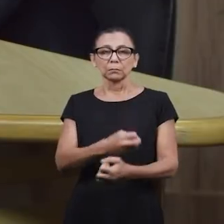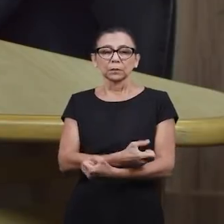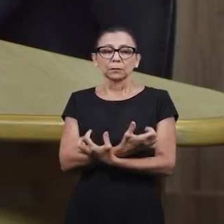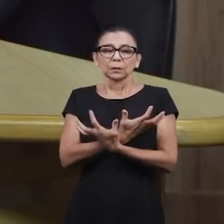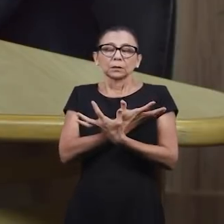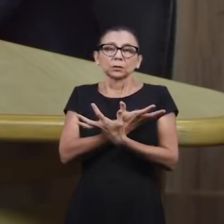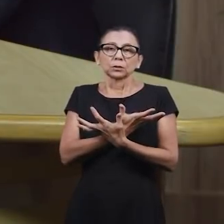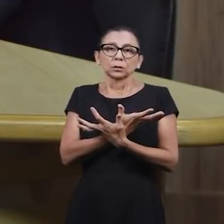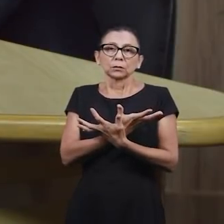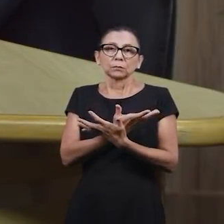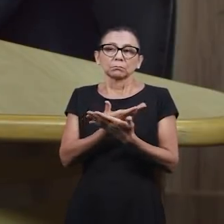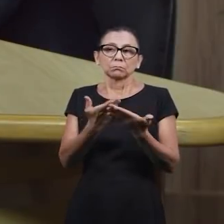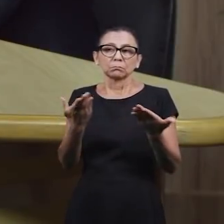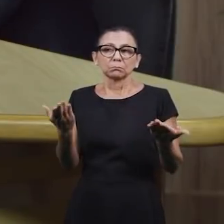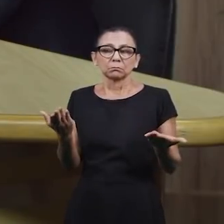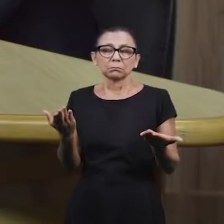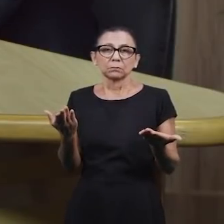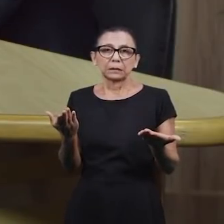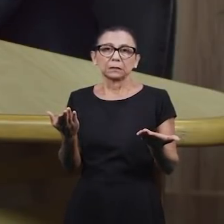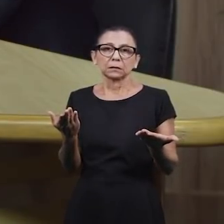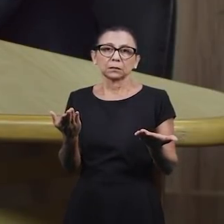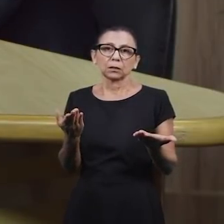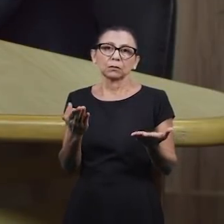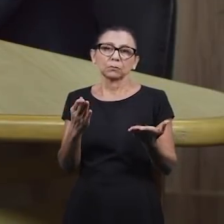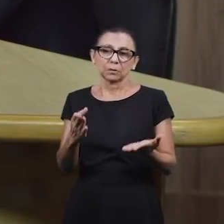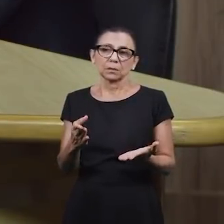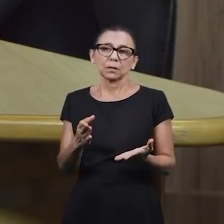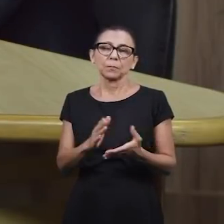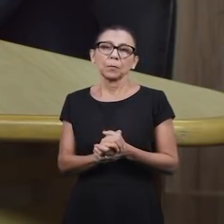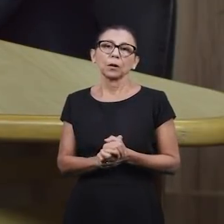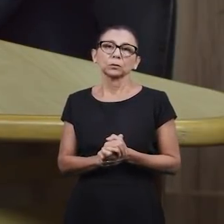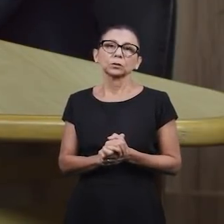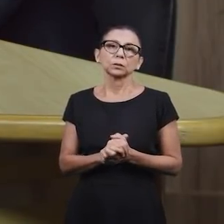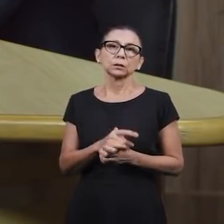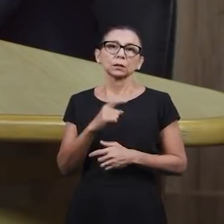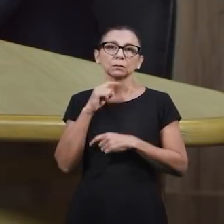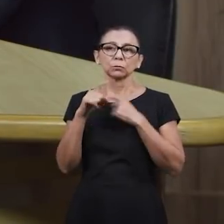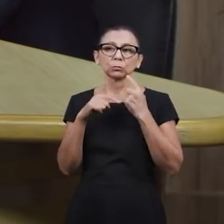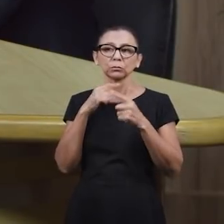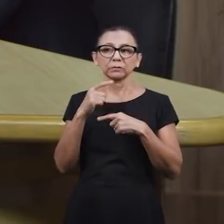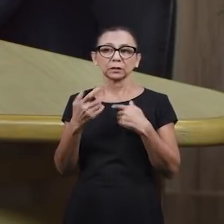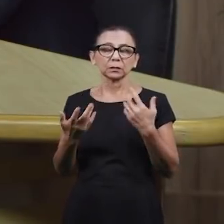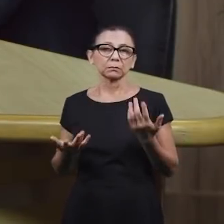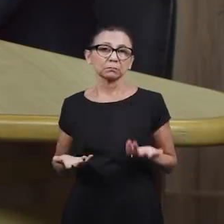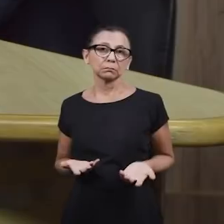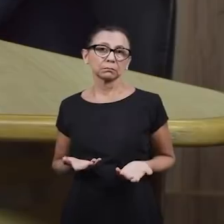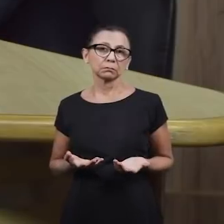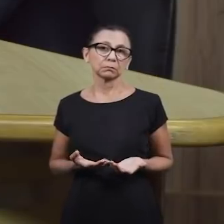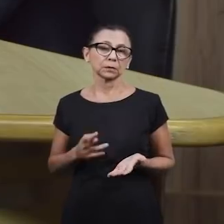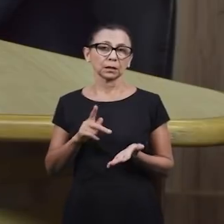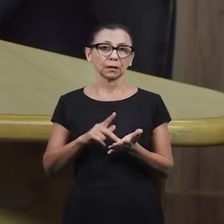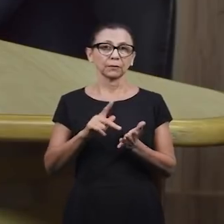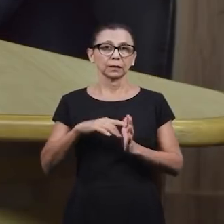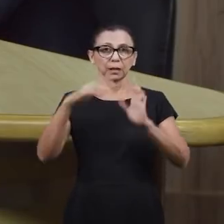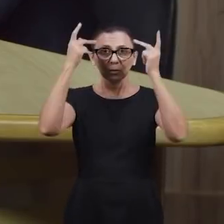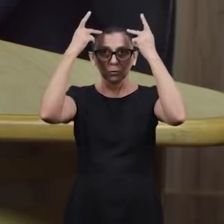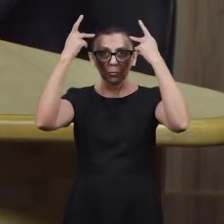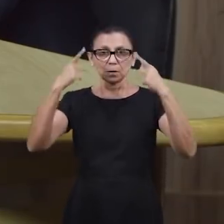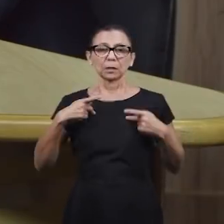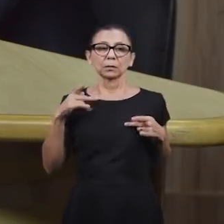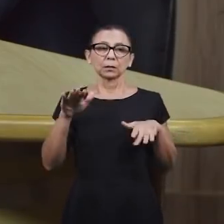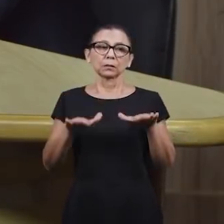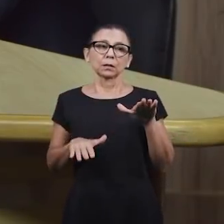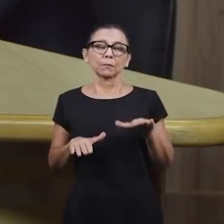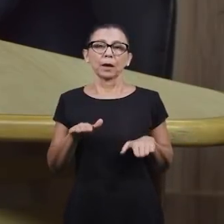se permite ser contestada, porque a verdade humana ela é relativa, né? A verdade do homem, as pessoas